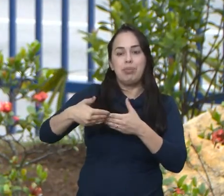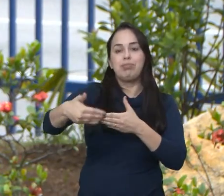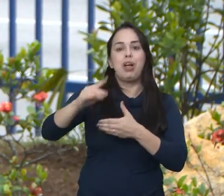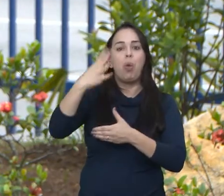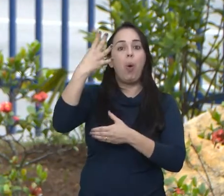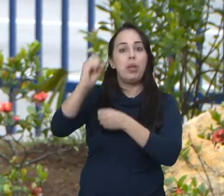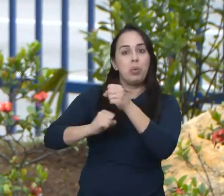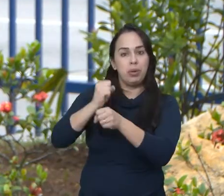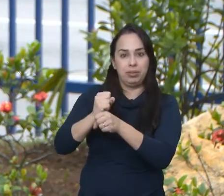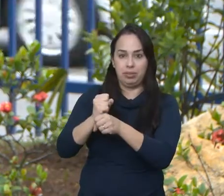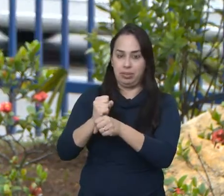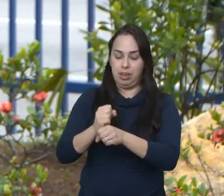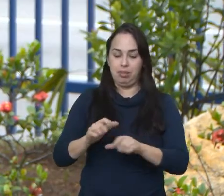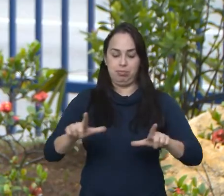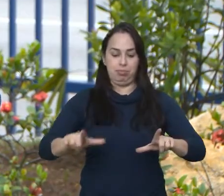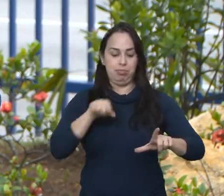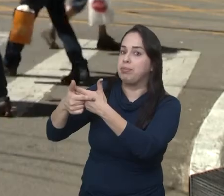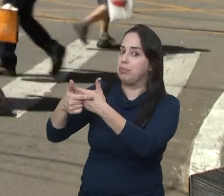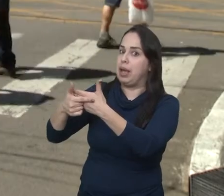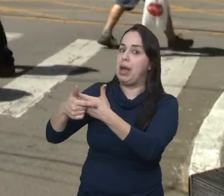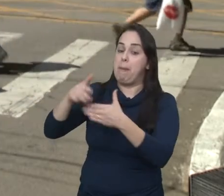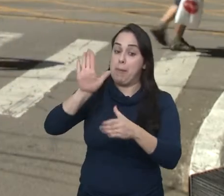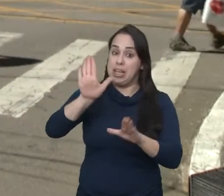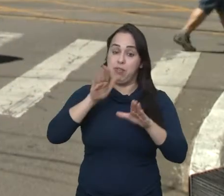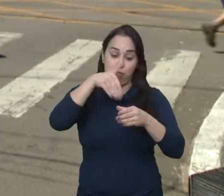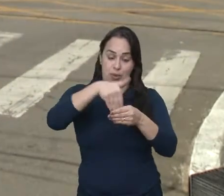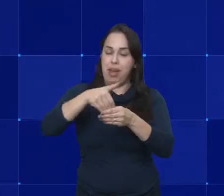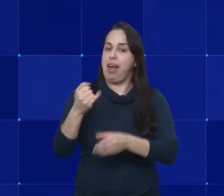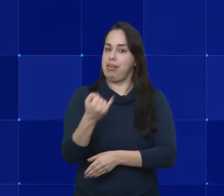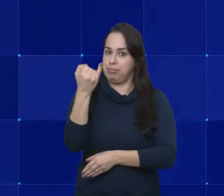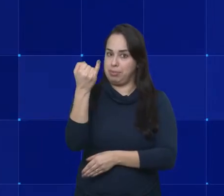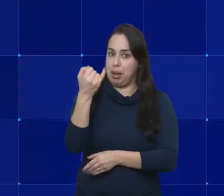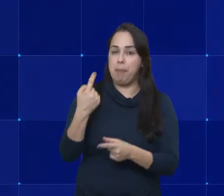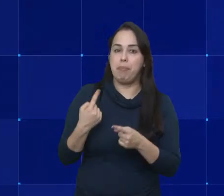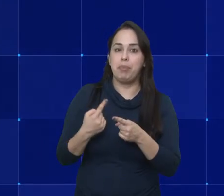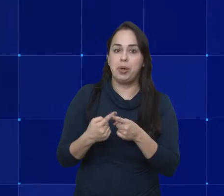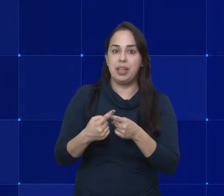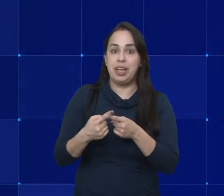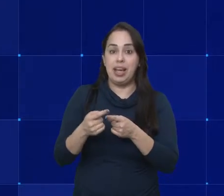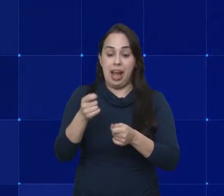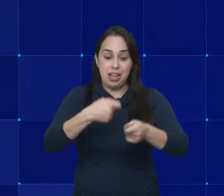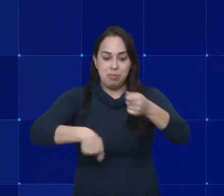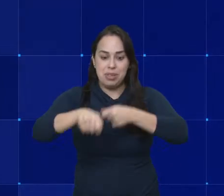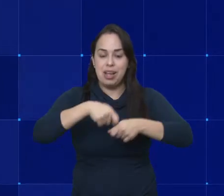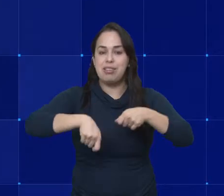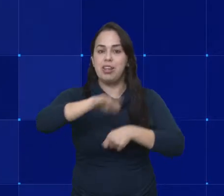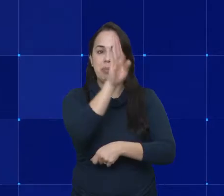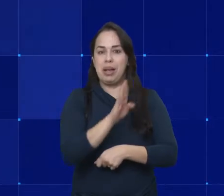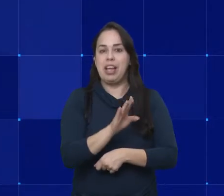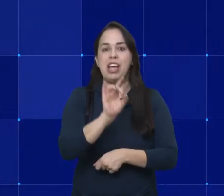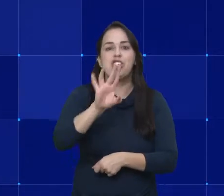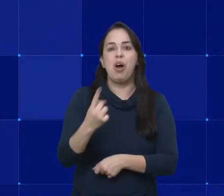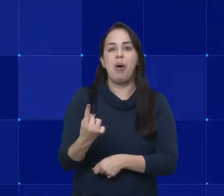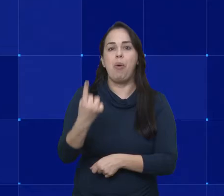Vamos ver na nossa agenda de serviços quais são as oportunidades de trabalho disponíveis no PAT de São José.